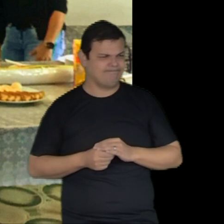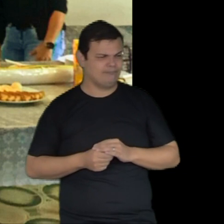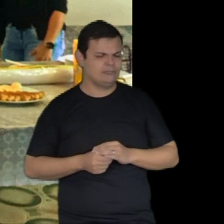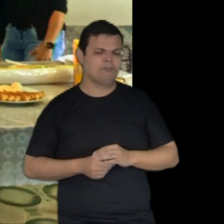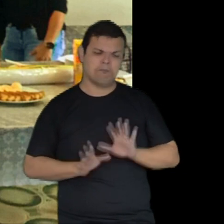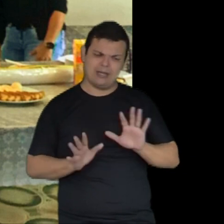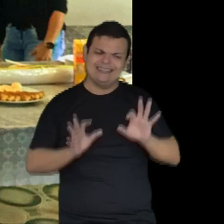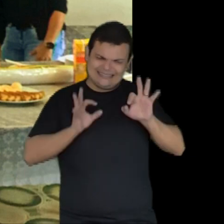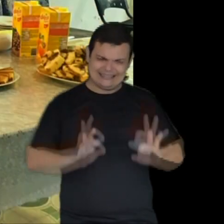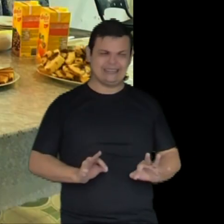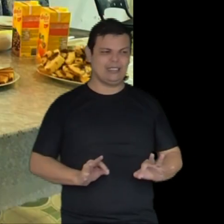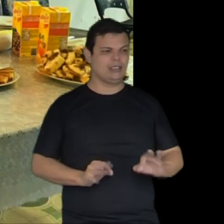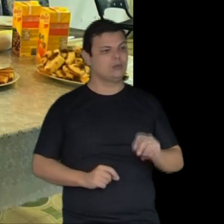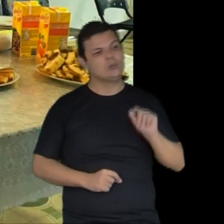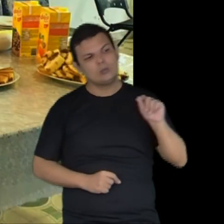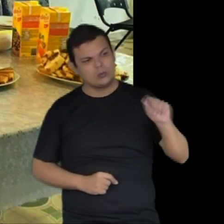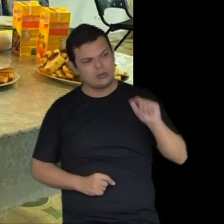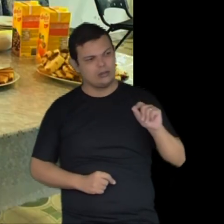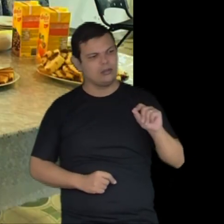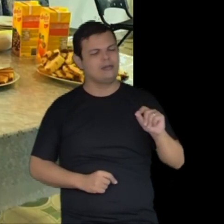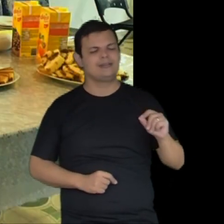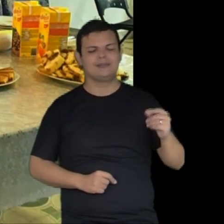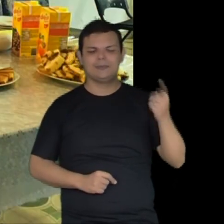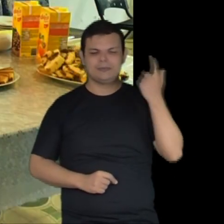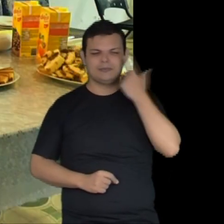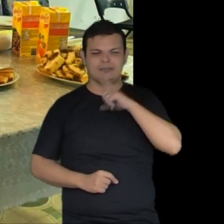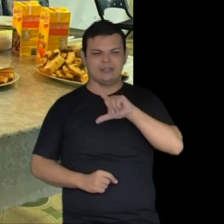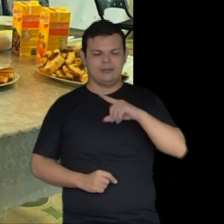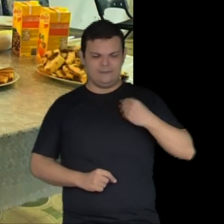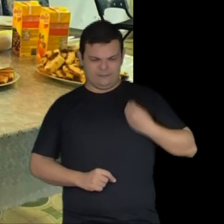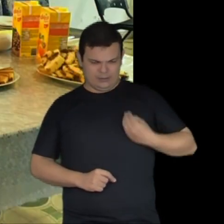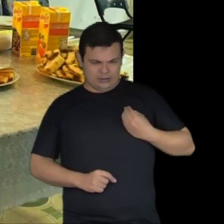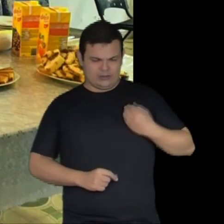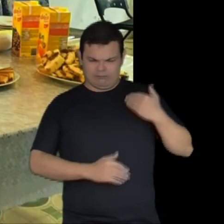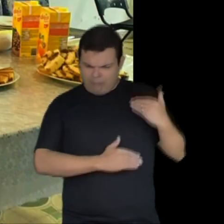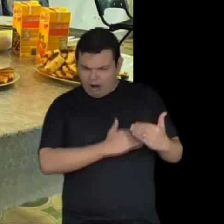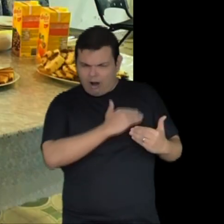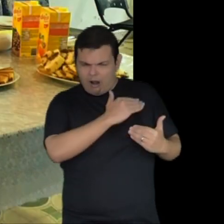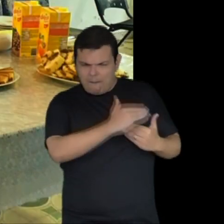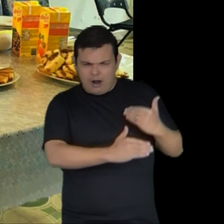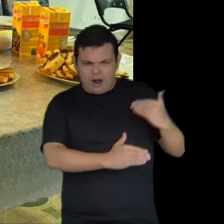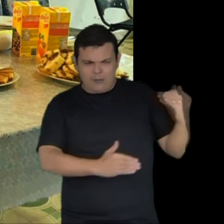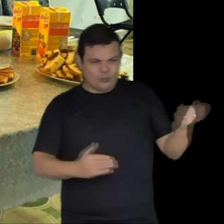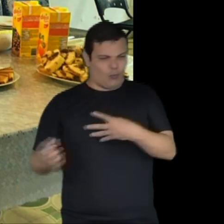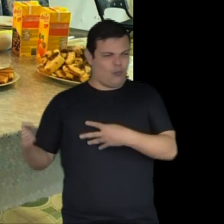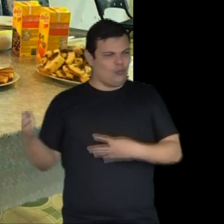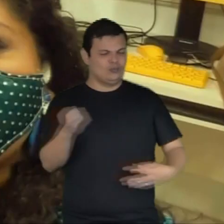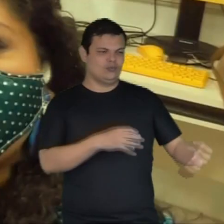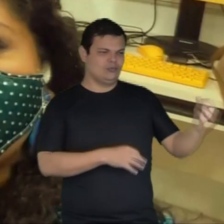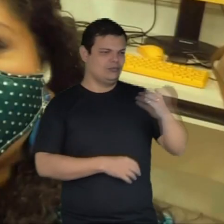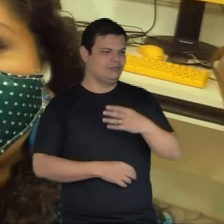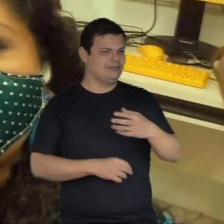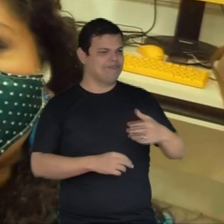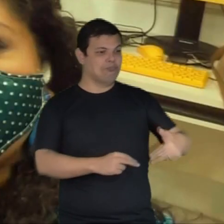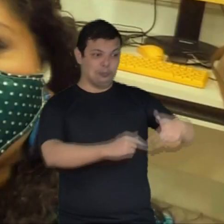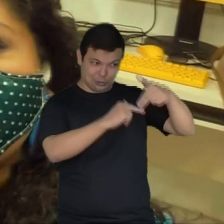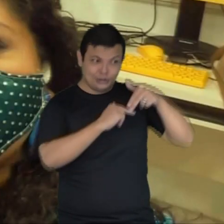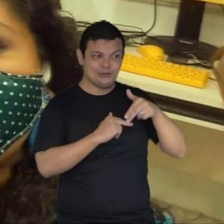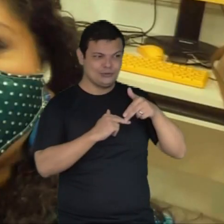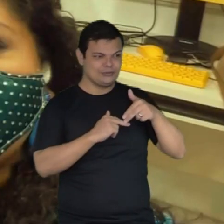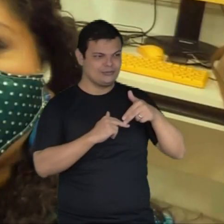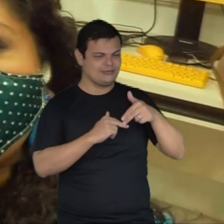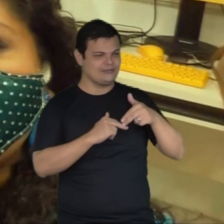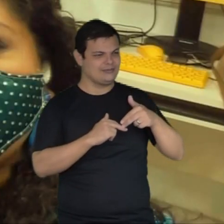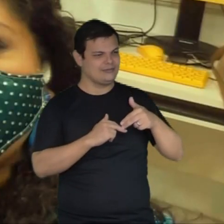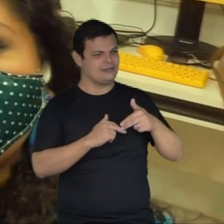no entanto, que ganharemos vida renovada a cada dia. E é por isso